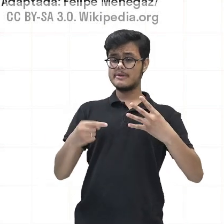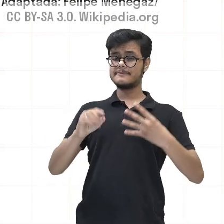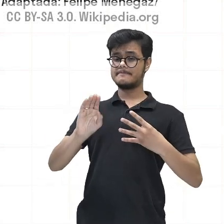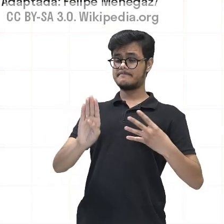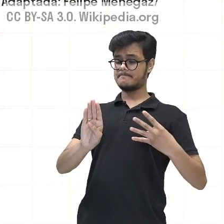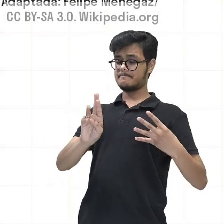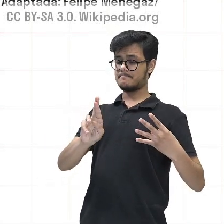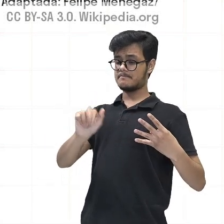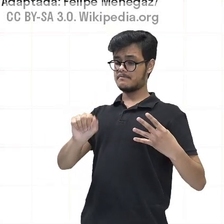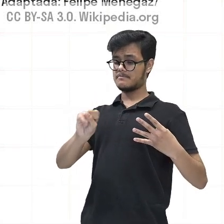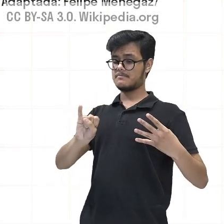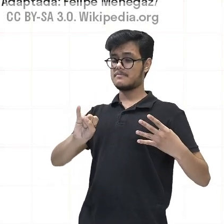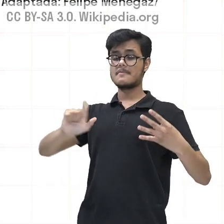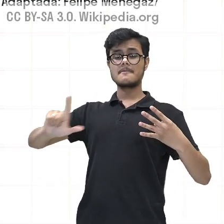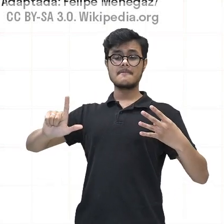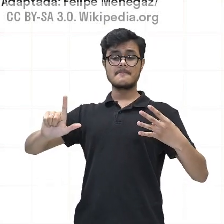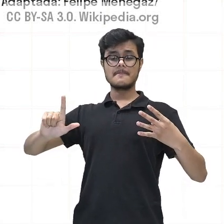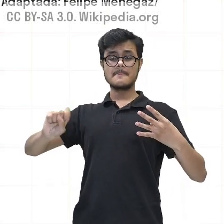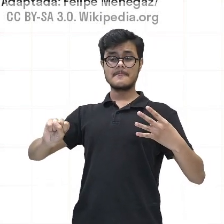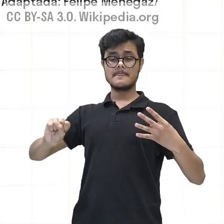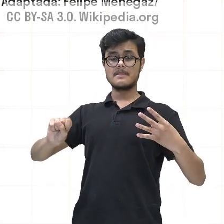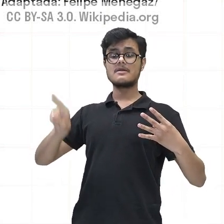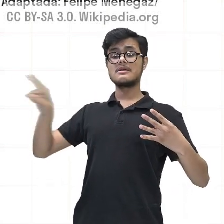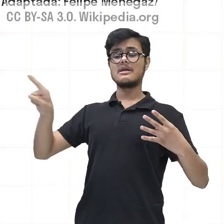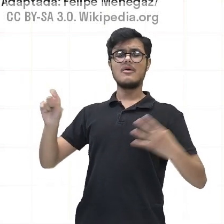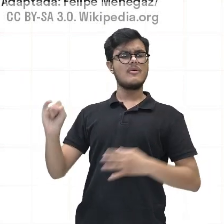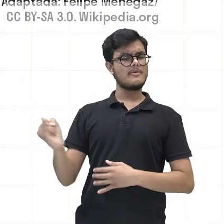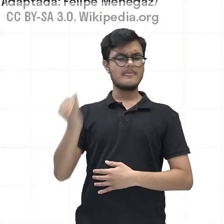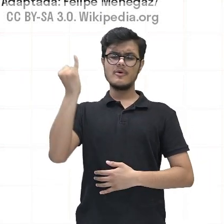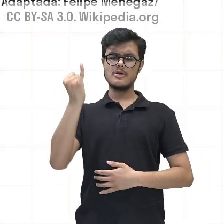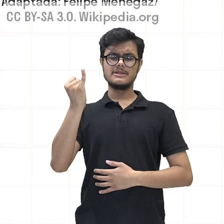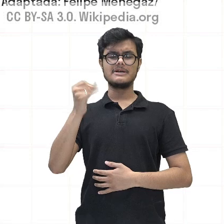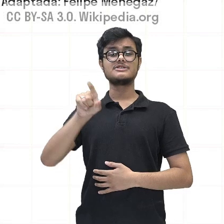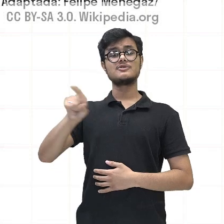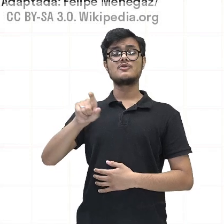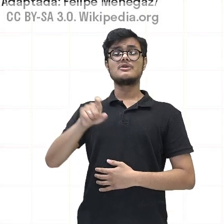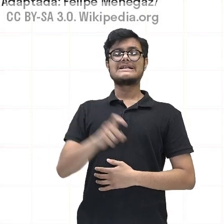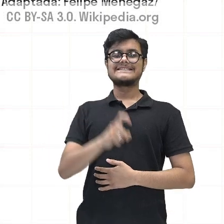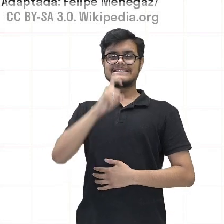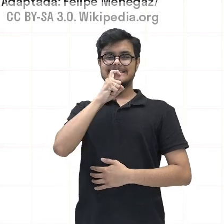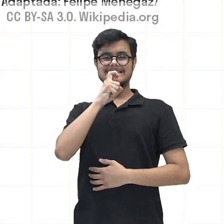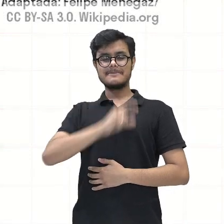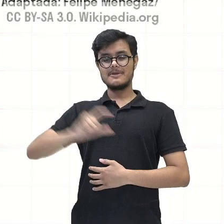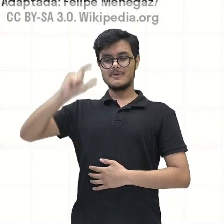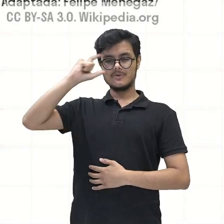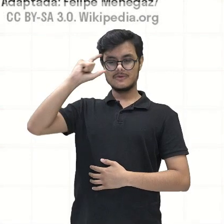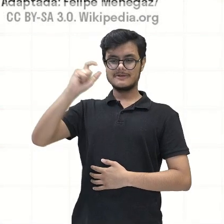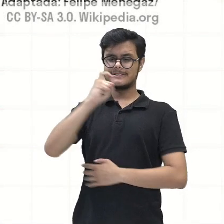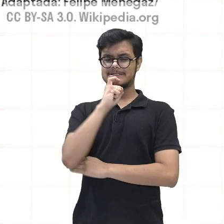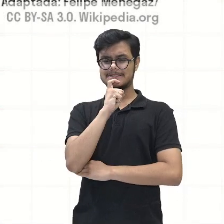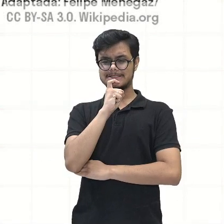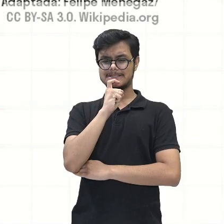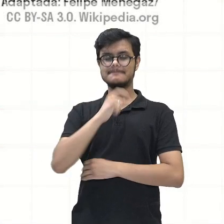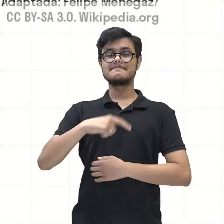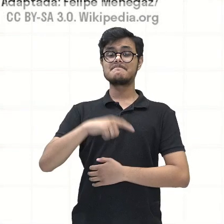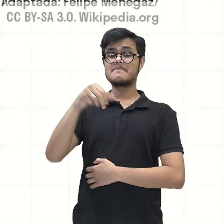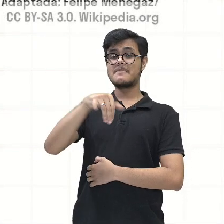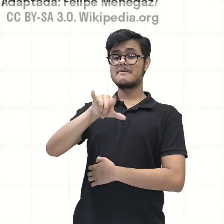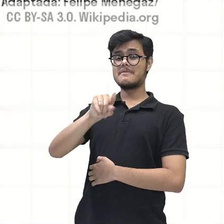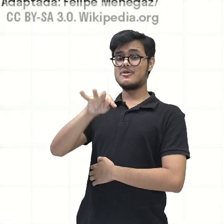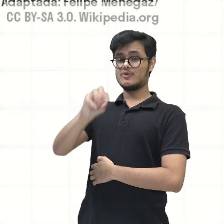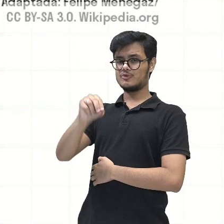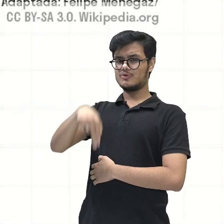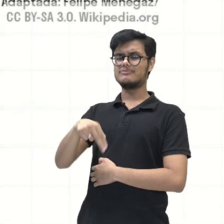vai observar esse importante geógrafo, né, que foi aí o Milton Santos, olha, muito importante